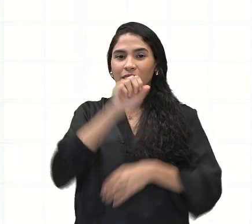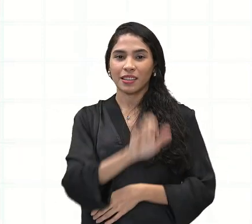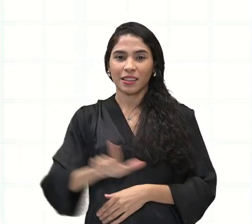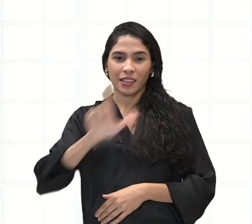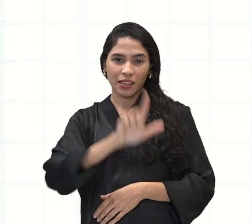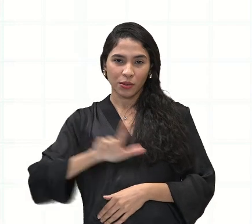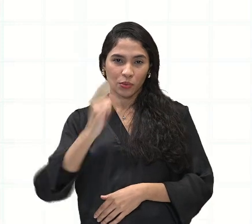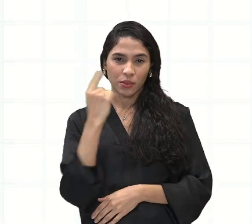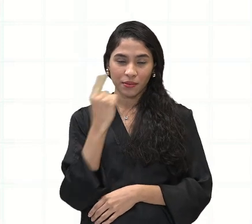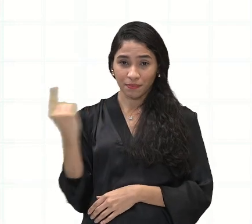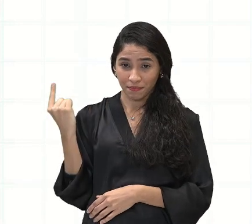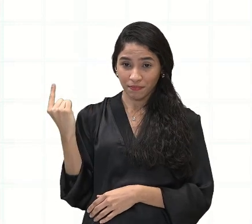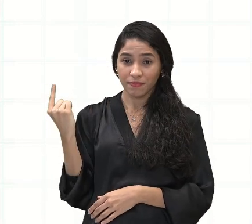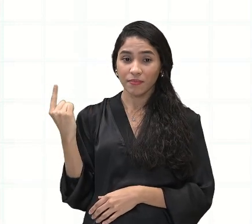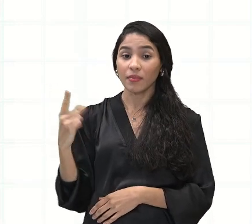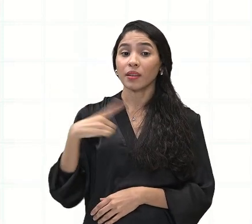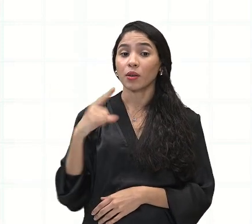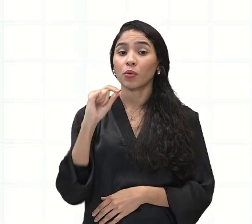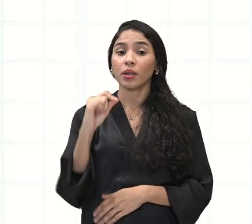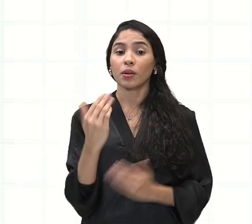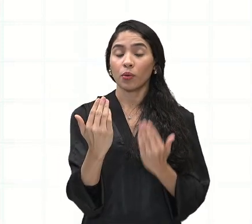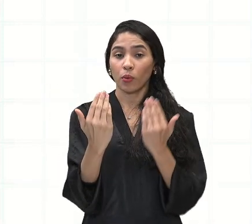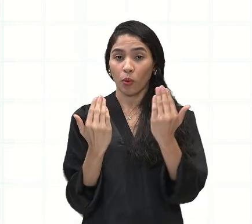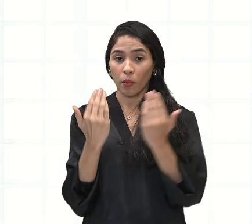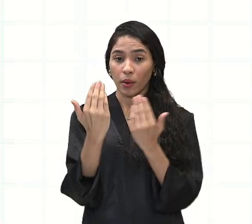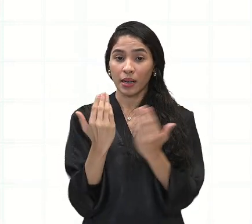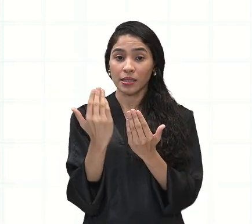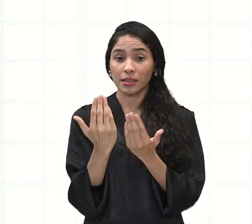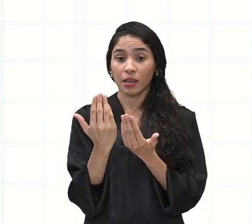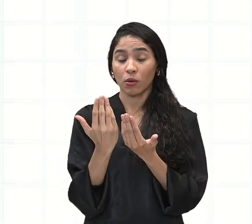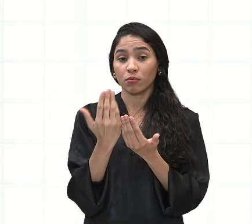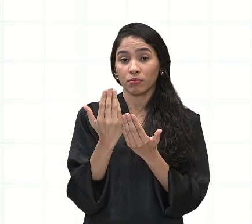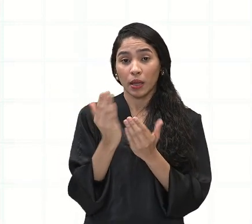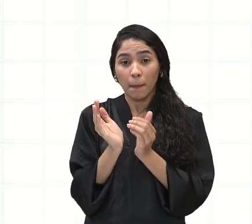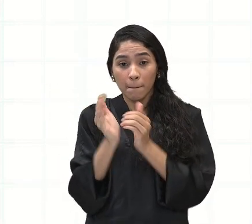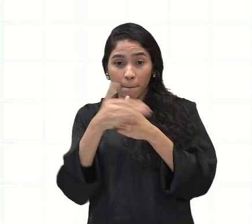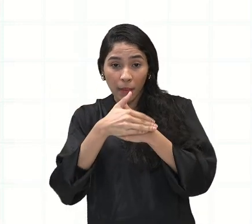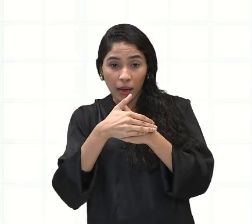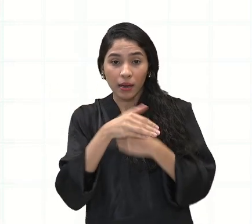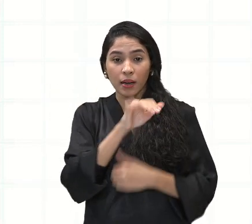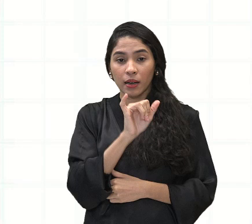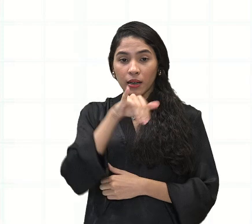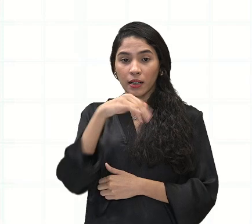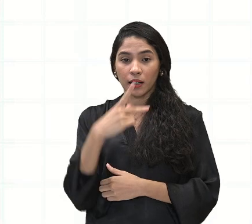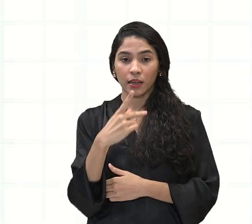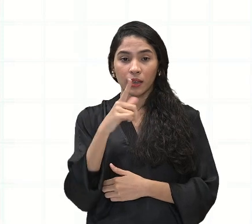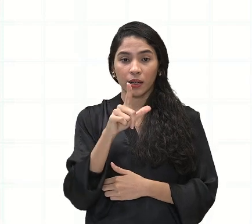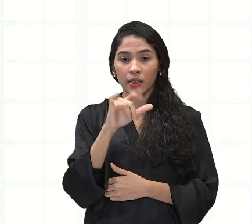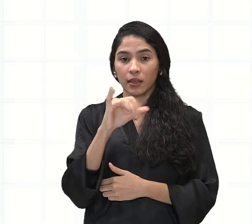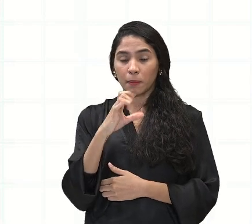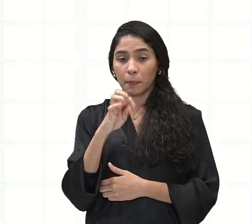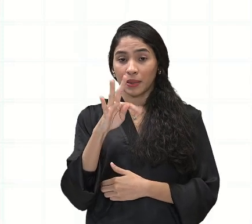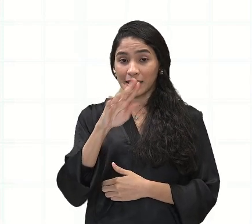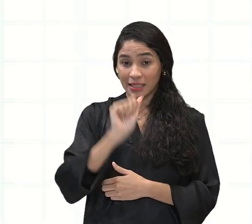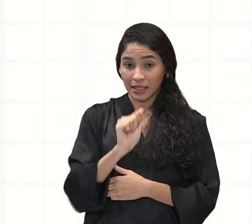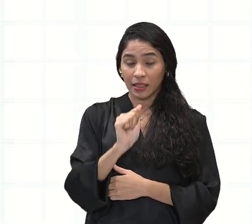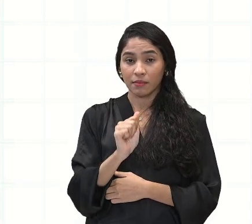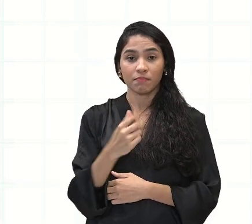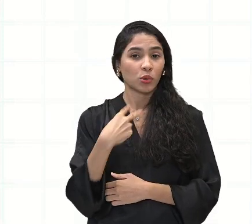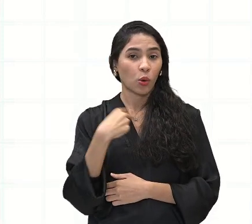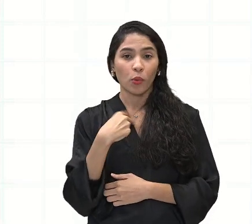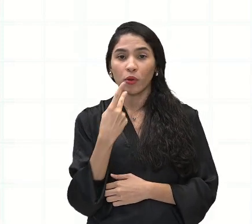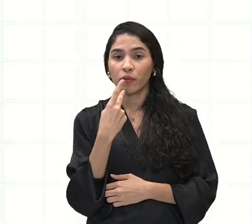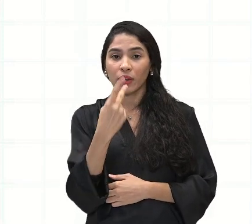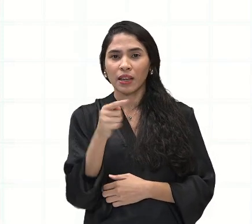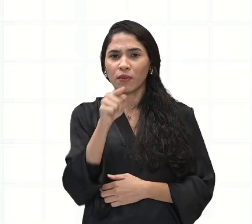que consiste na comparação implícita, e aqui a nossa palavra-chave, essa comparação precisa ser implícita, não pode dizer